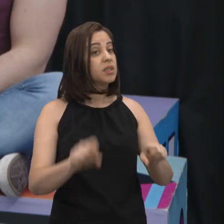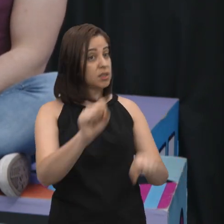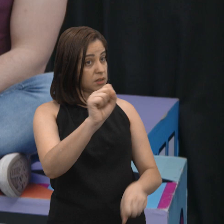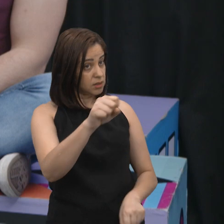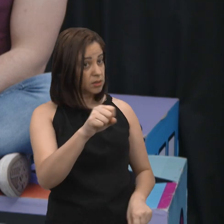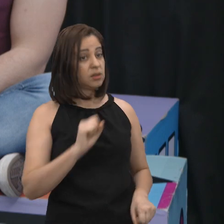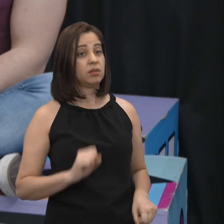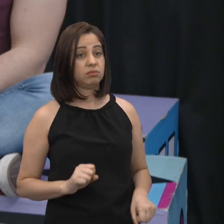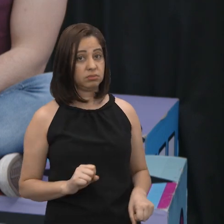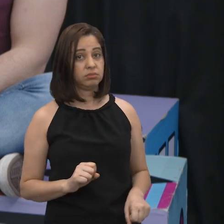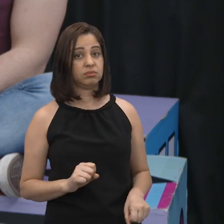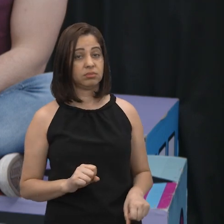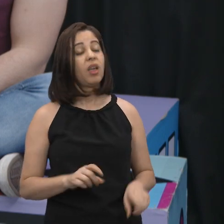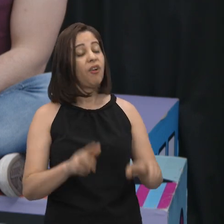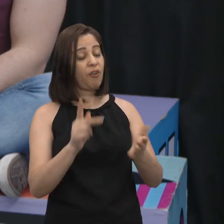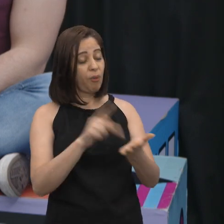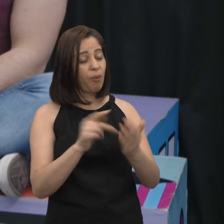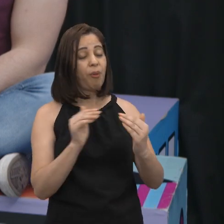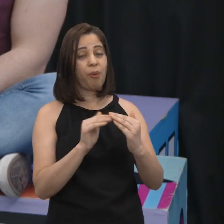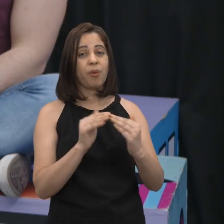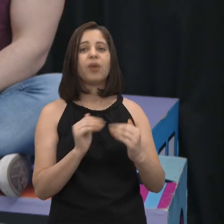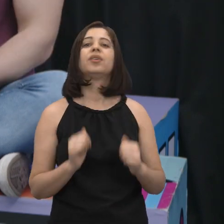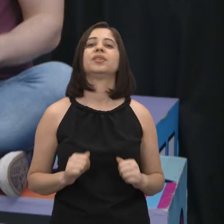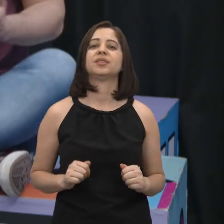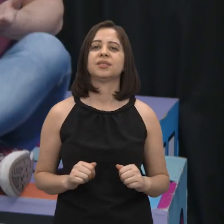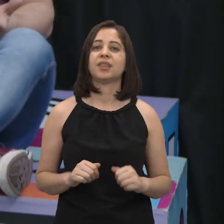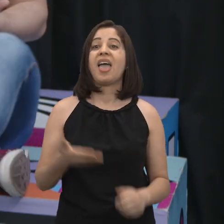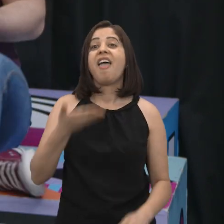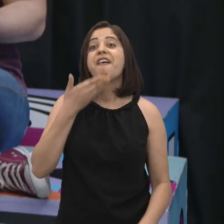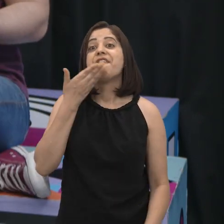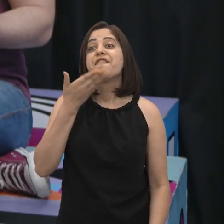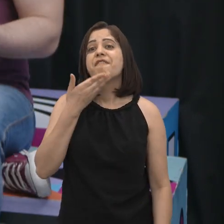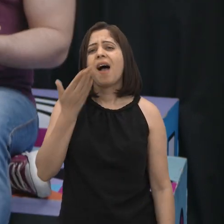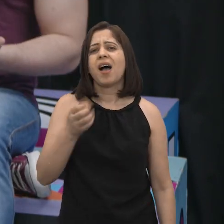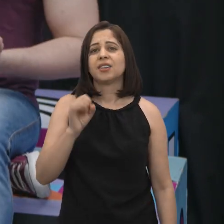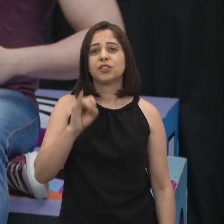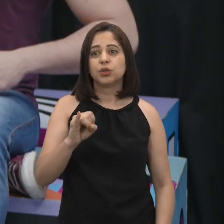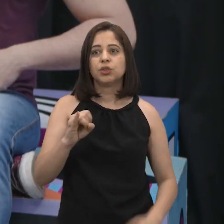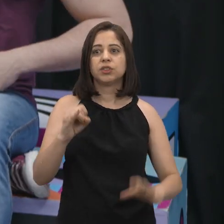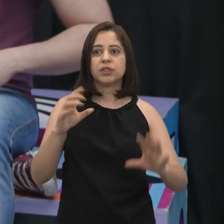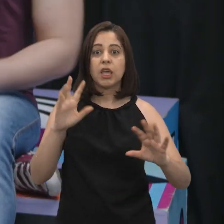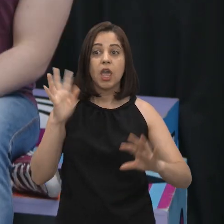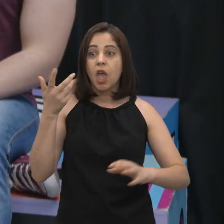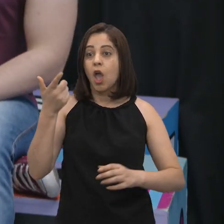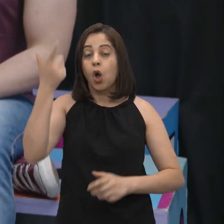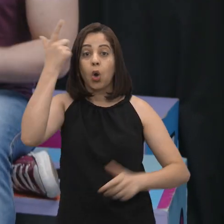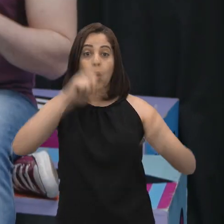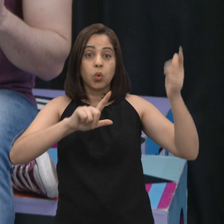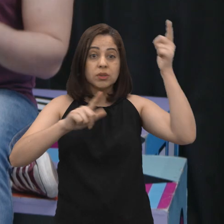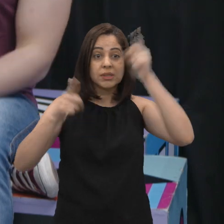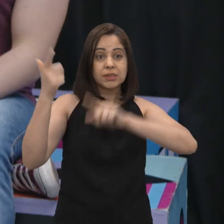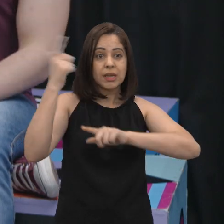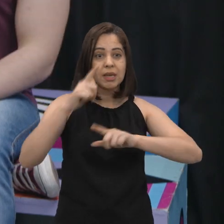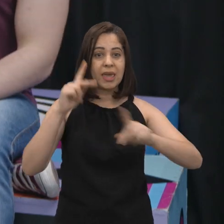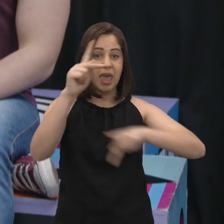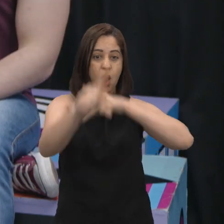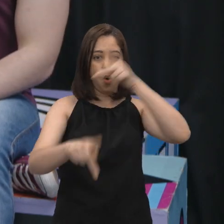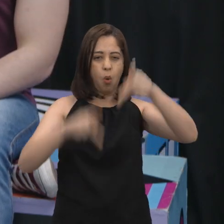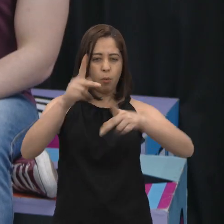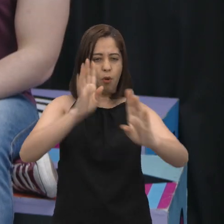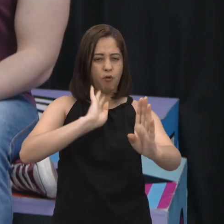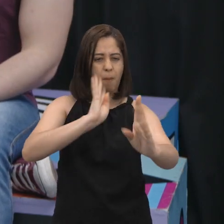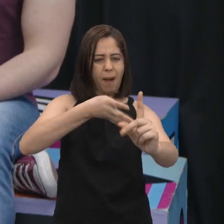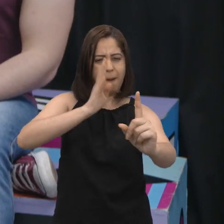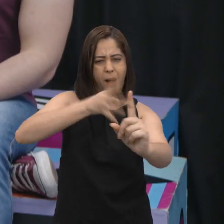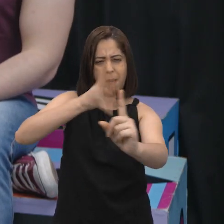Se enxergar de alguma forma naqueles números. Exatamente. E vai ficar muito mais fácil, de fato, se a gente tiver um levantamento, né, que classifica aí dados